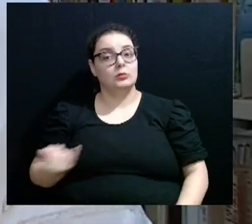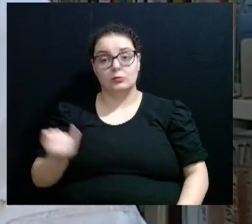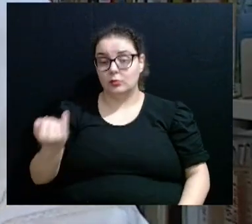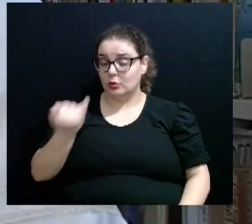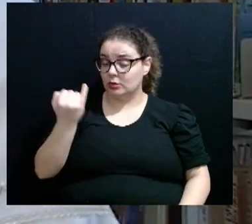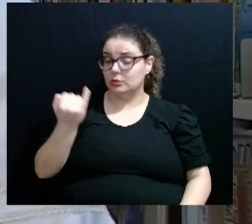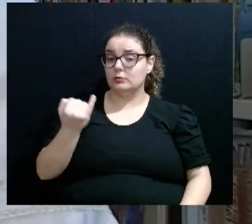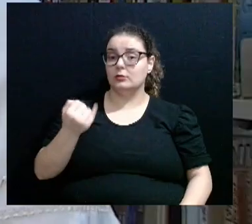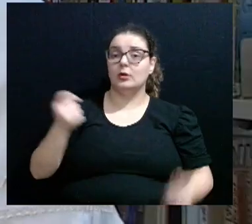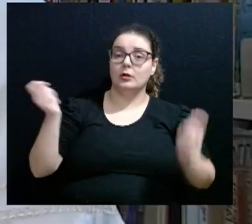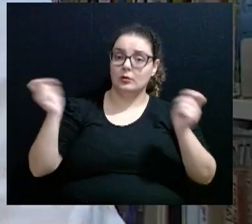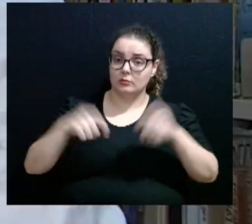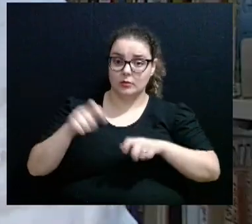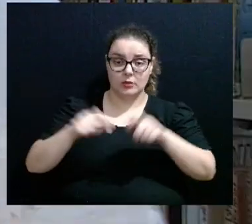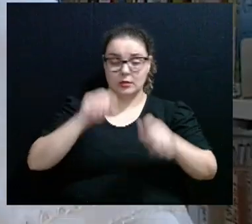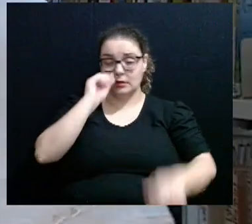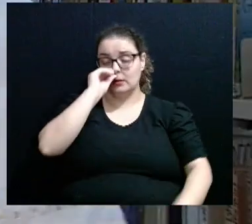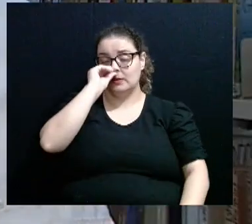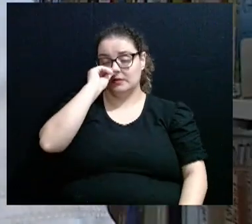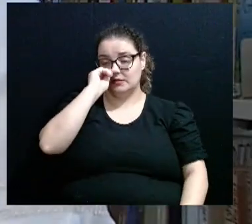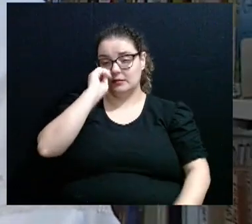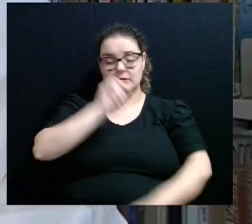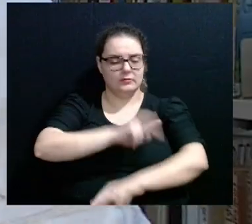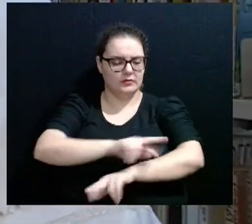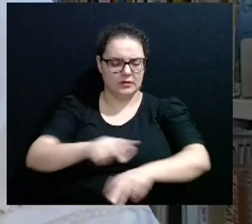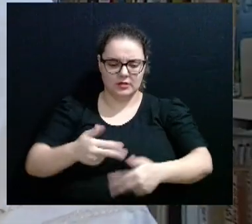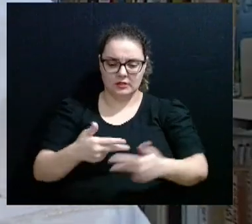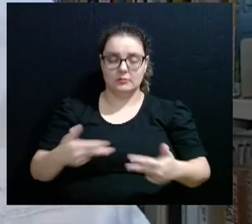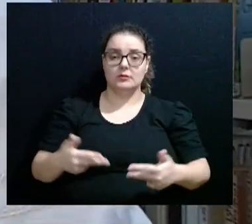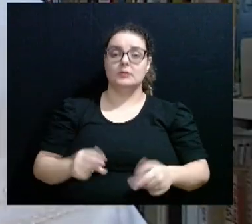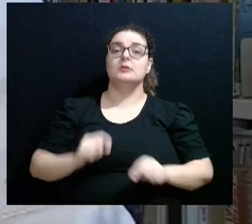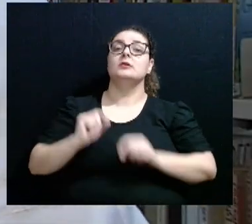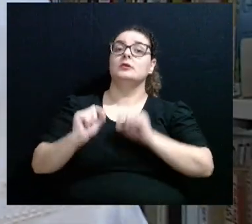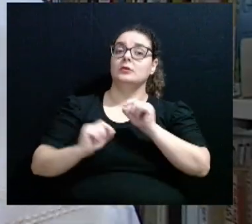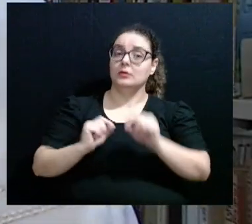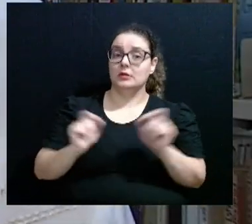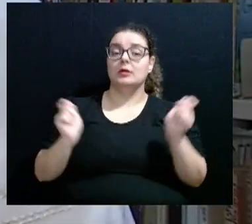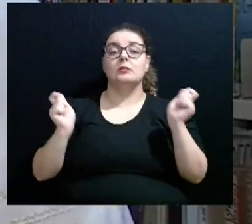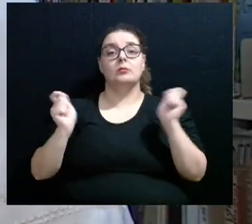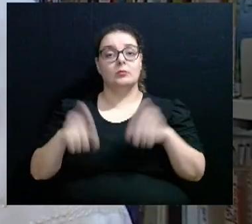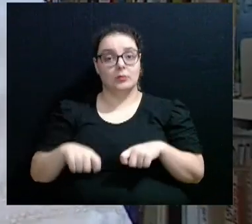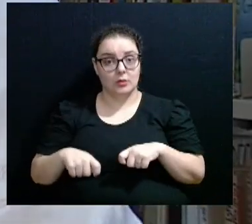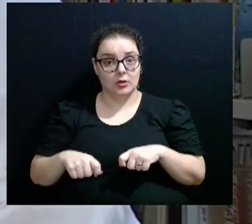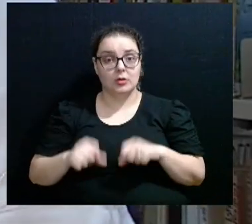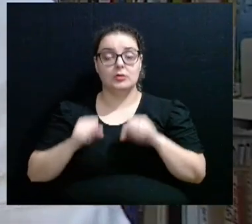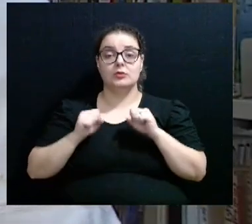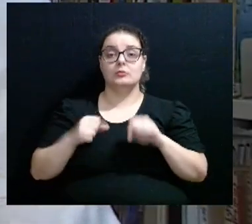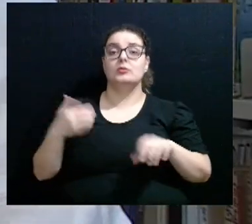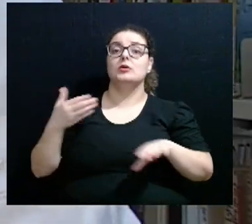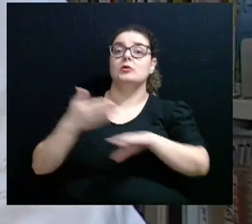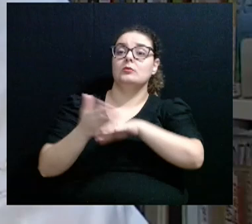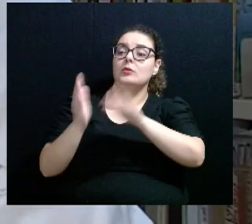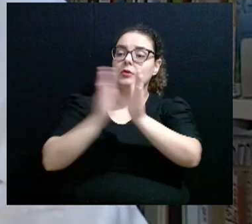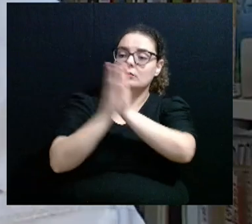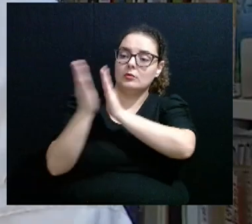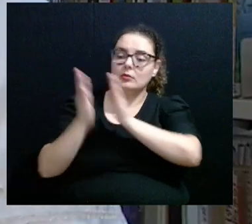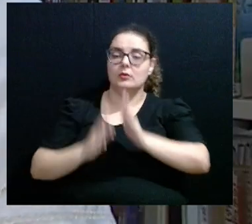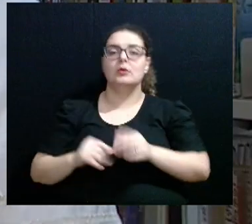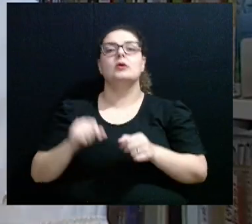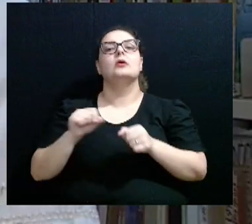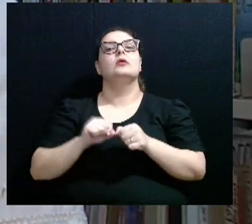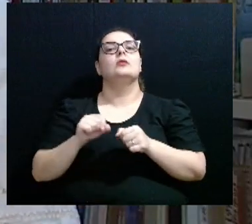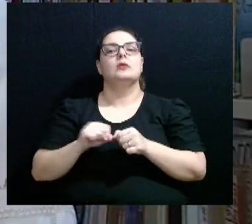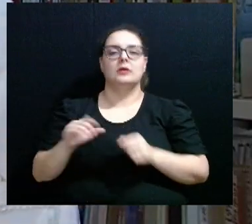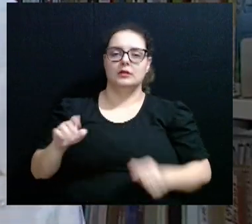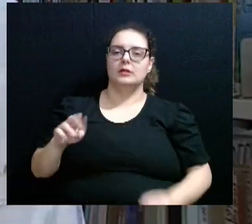para as pessoas uma série de coisas. Então, quem tiver a possibilidade de poder acessar as bibliotecas, faça a carteirinha e acesse